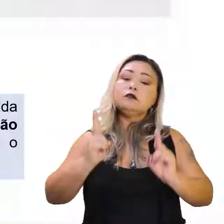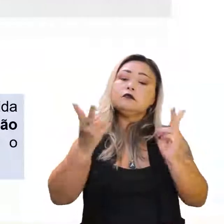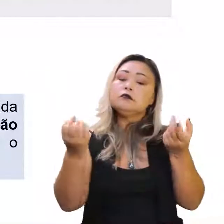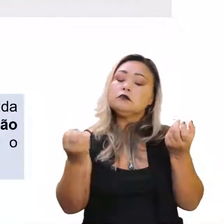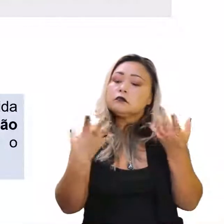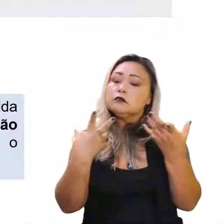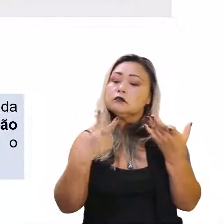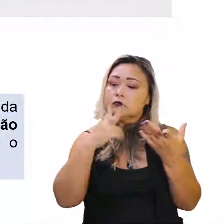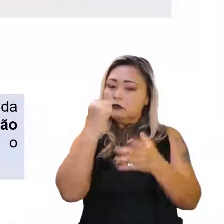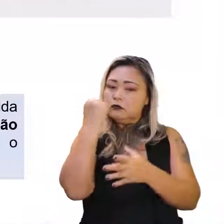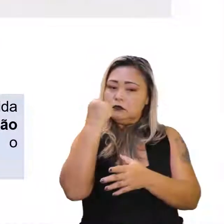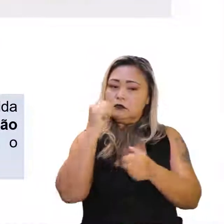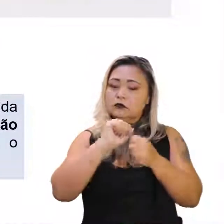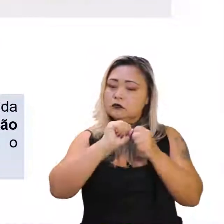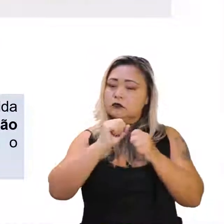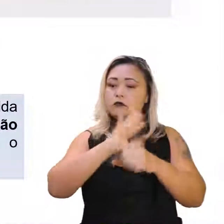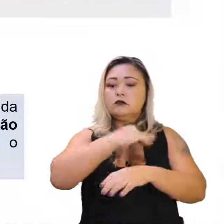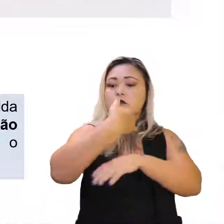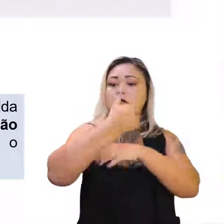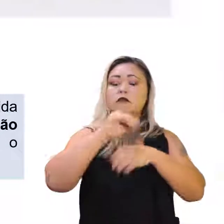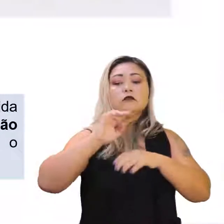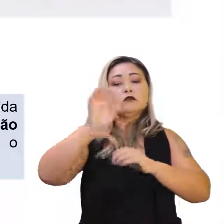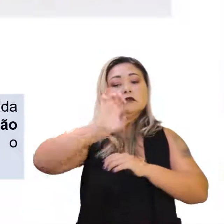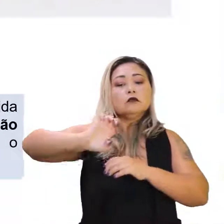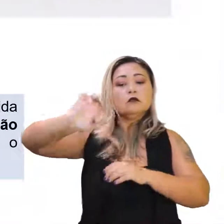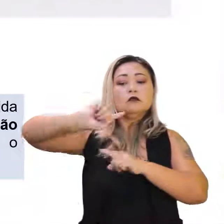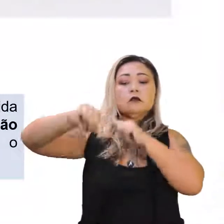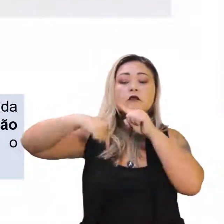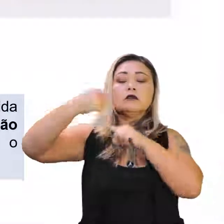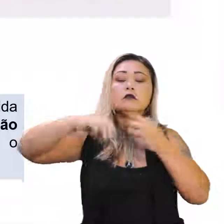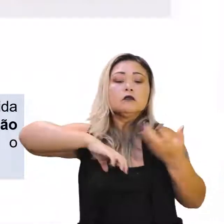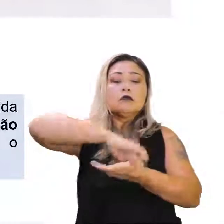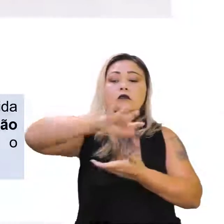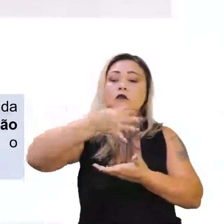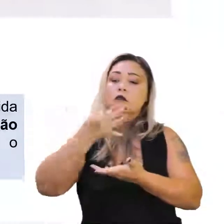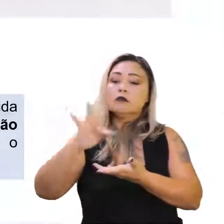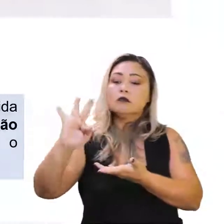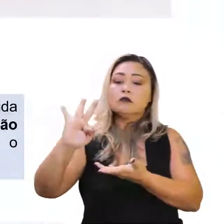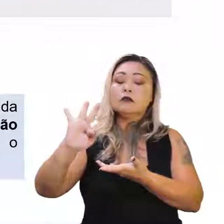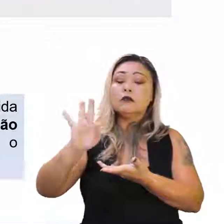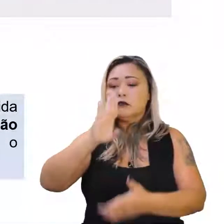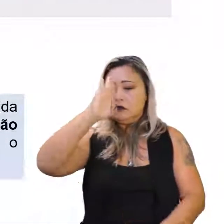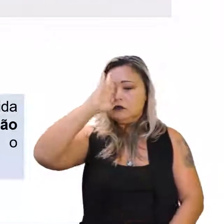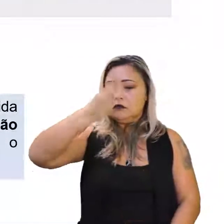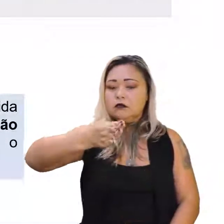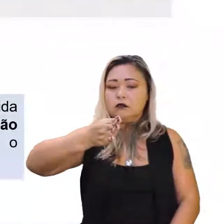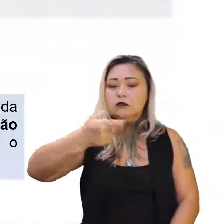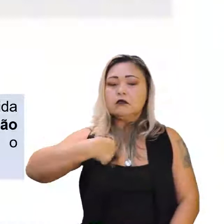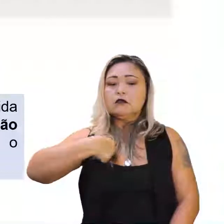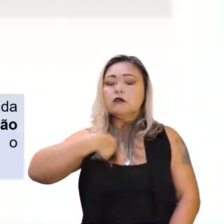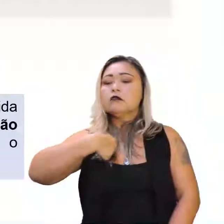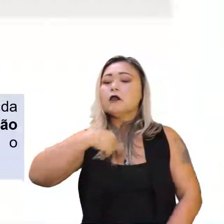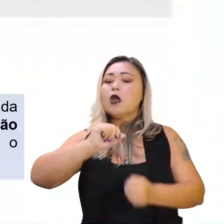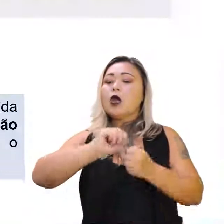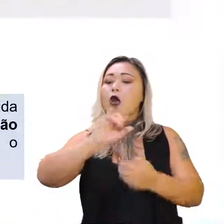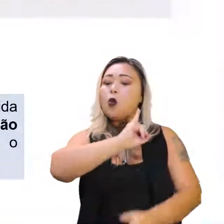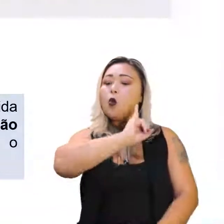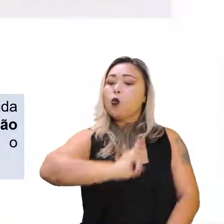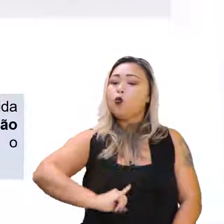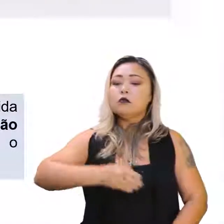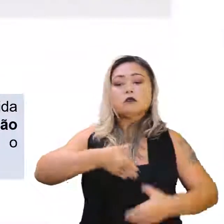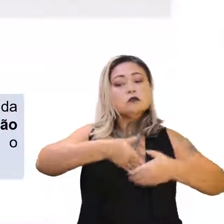e fortalecida burguesia europeia após a Revolução Francesa, e principalmente com o império de